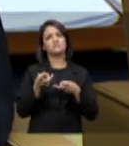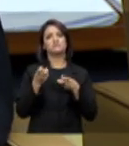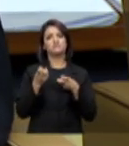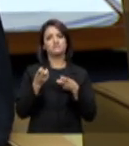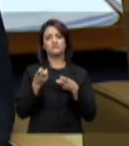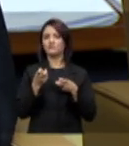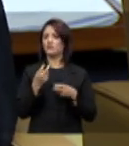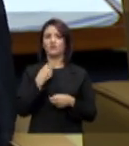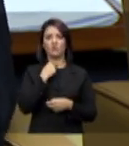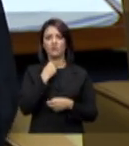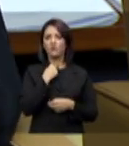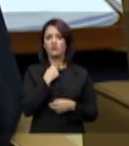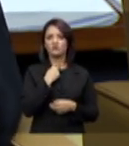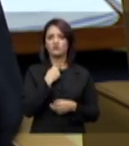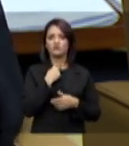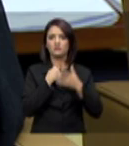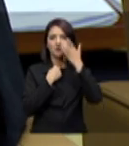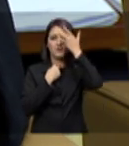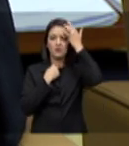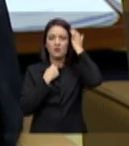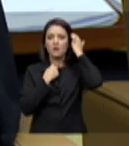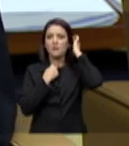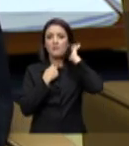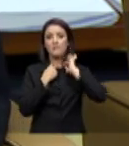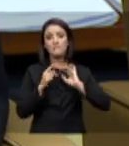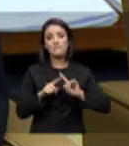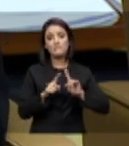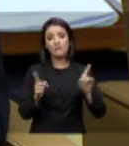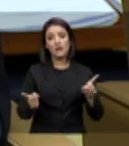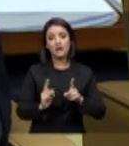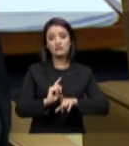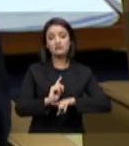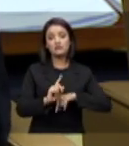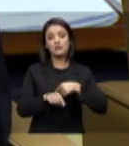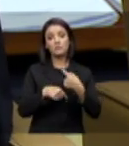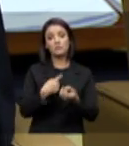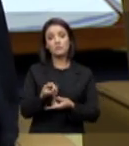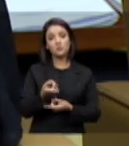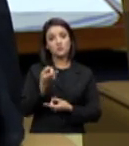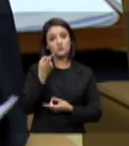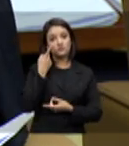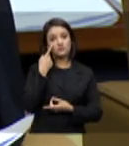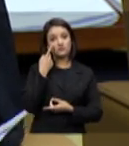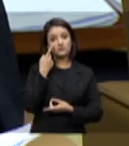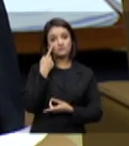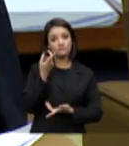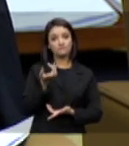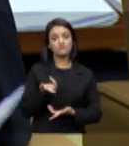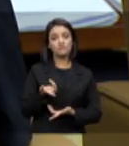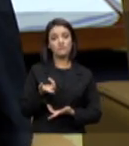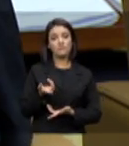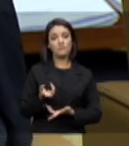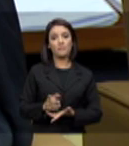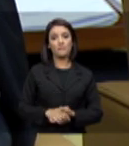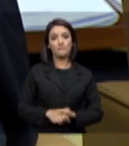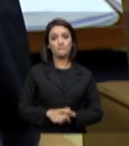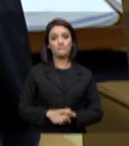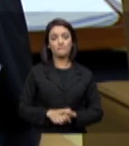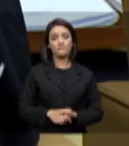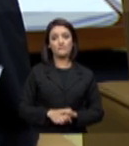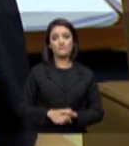seguinte inspirei be e no hall